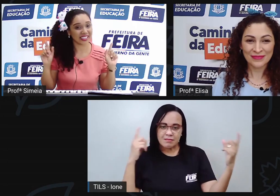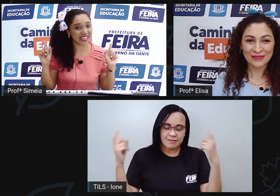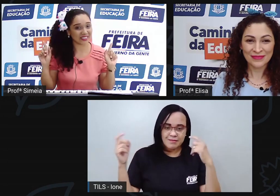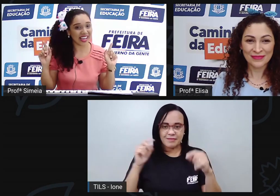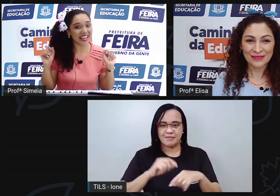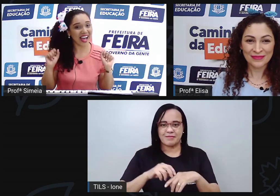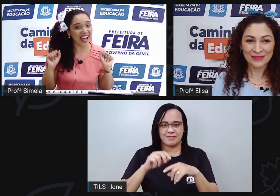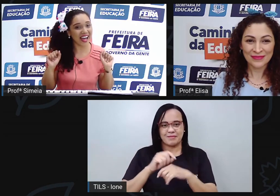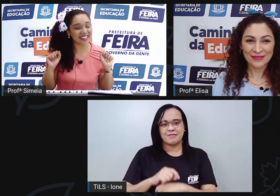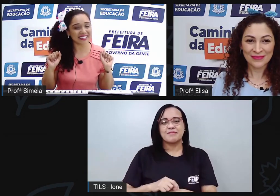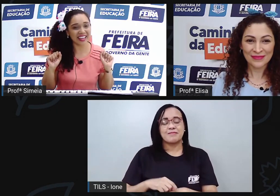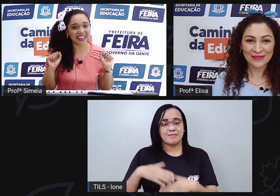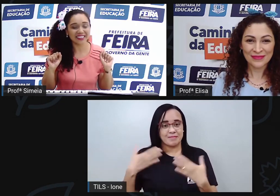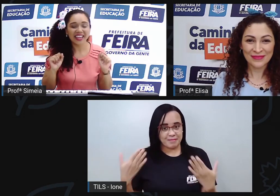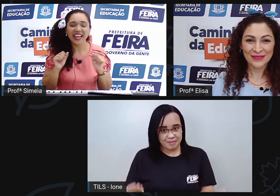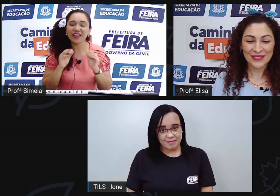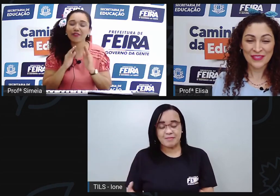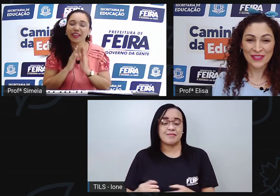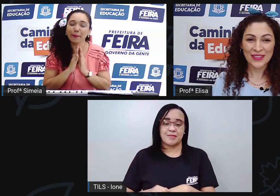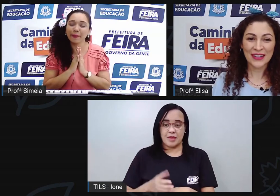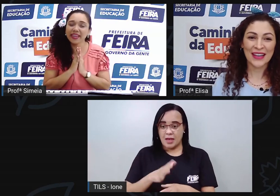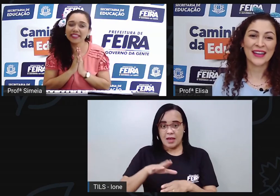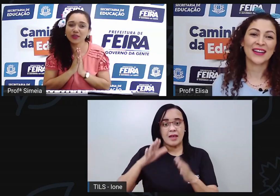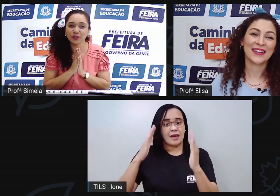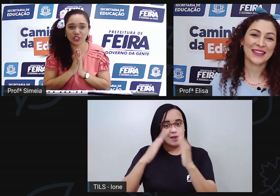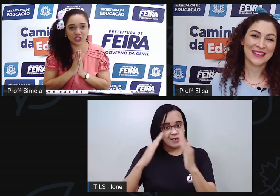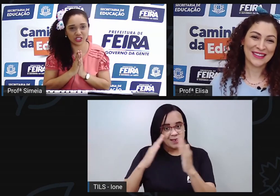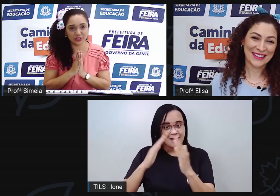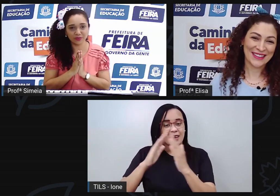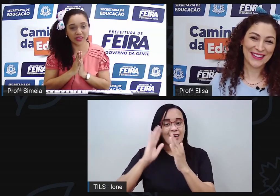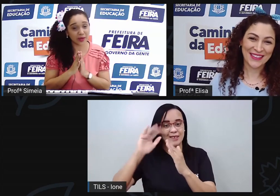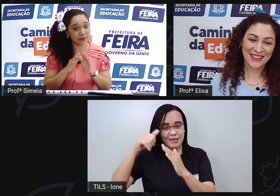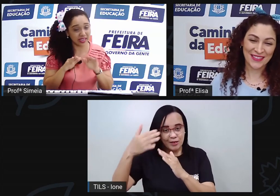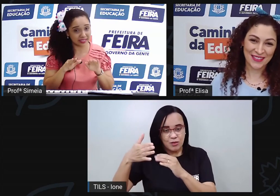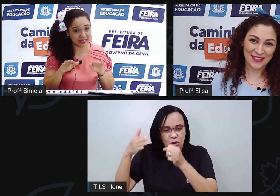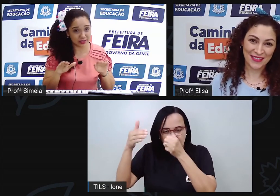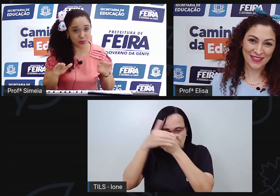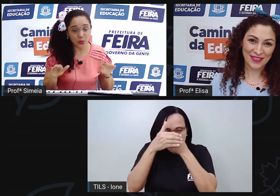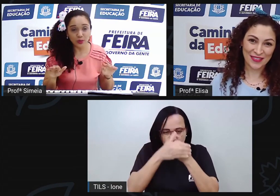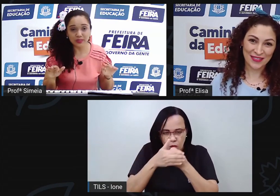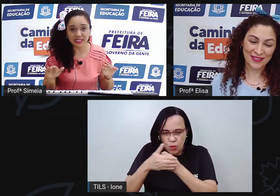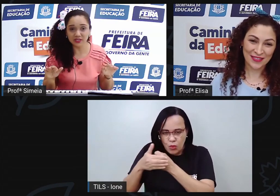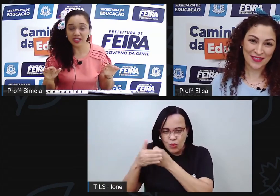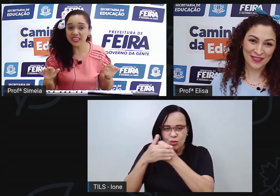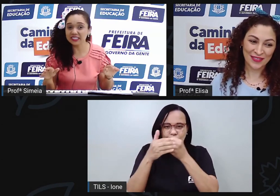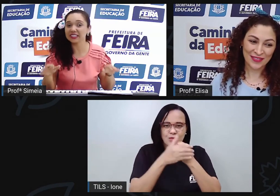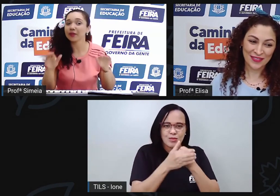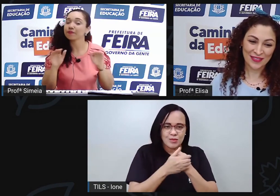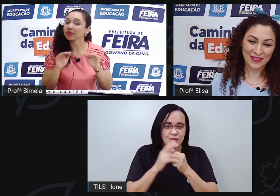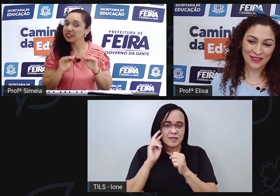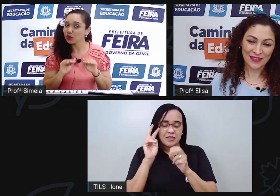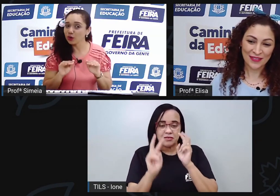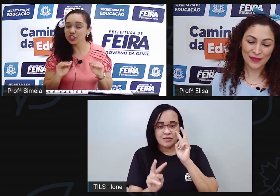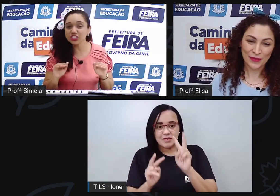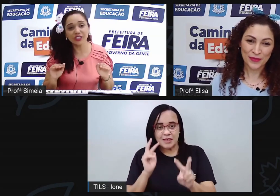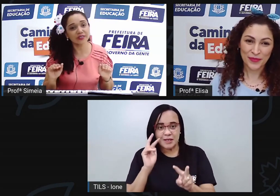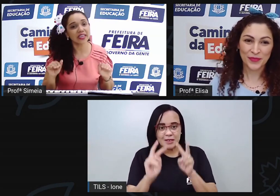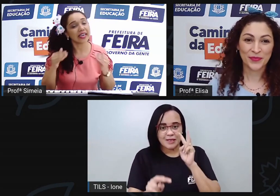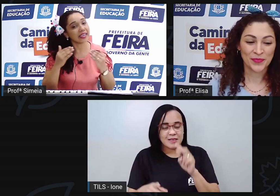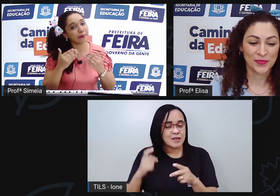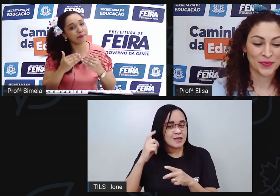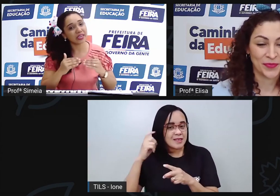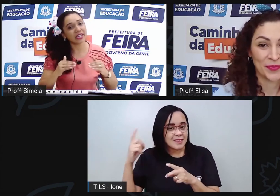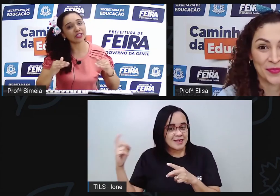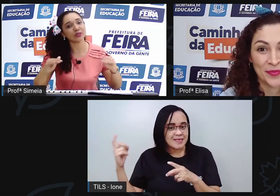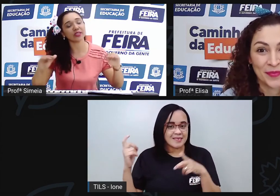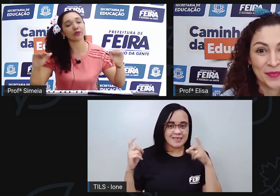e no quintal da casa ele fica bem escondidinho em ambientes escuros às vezes esconde